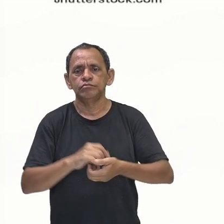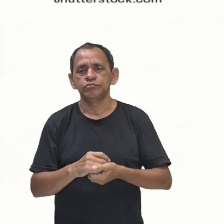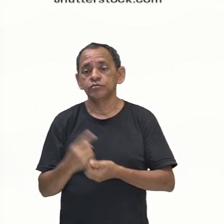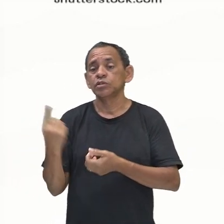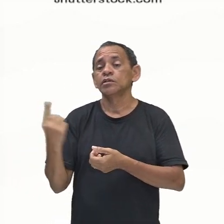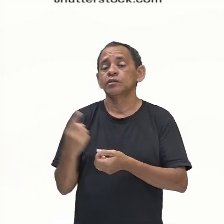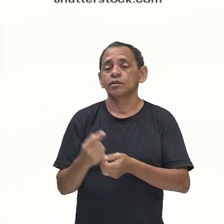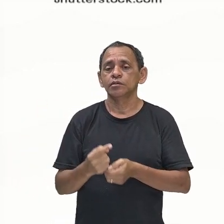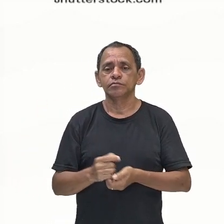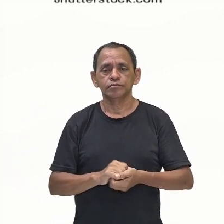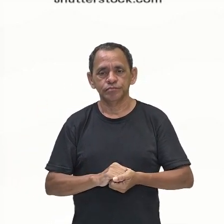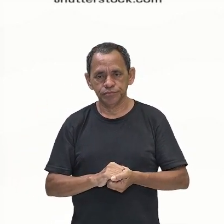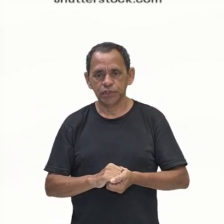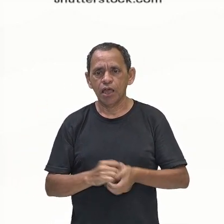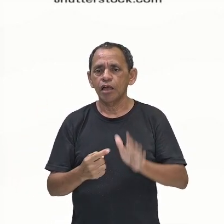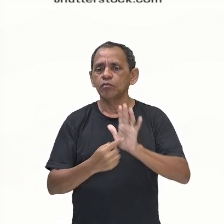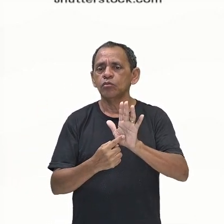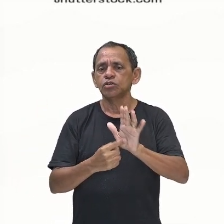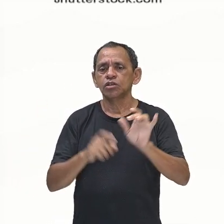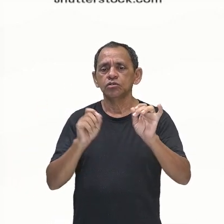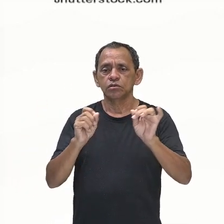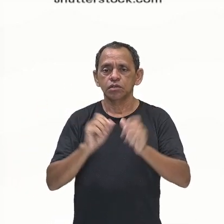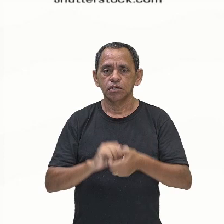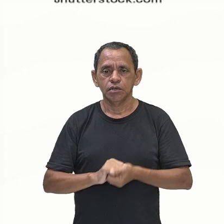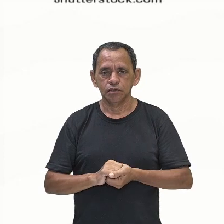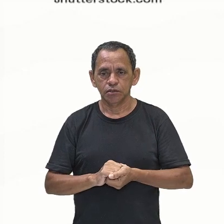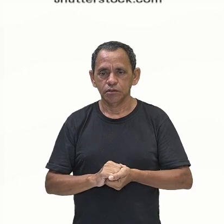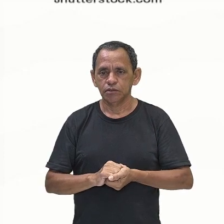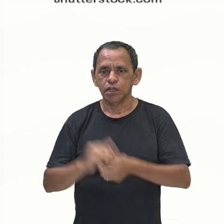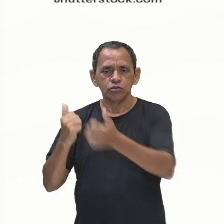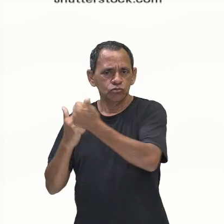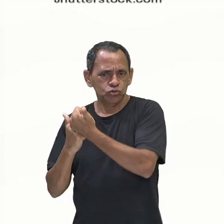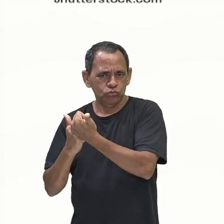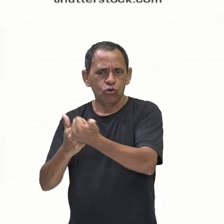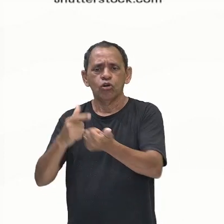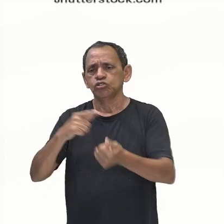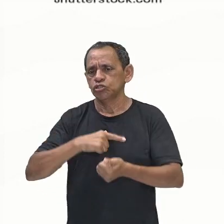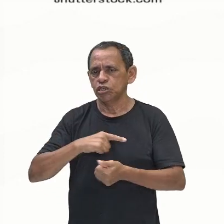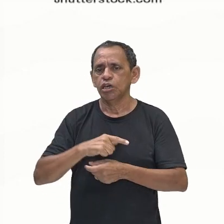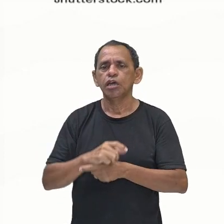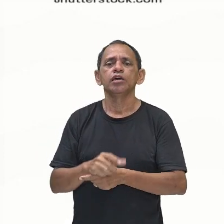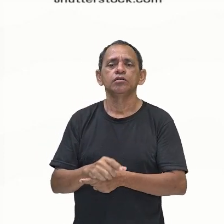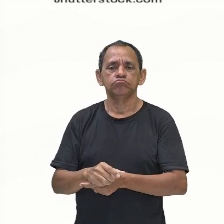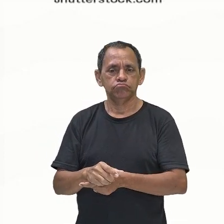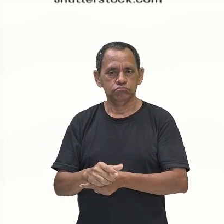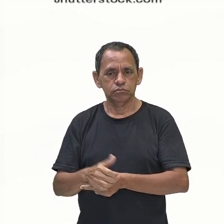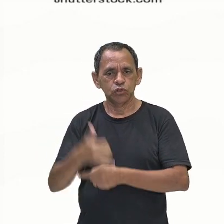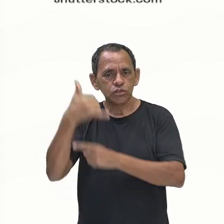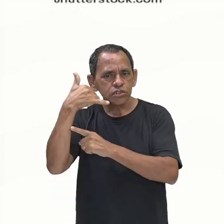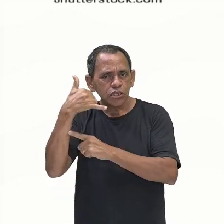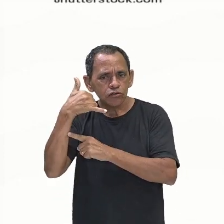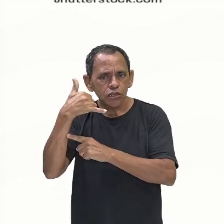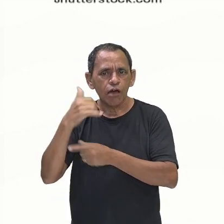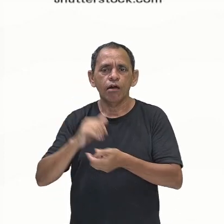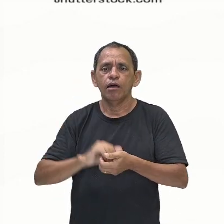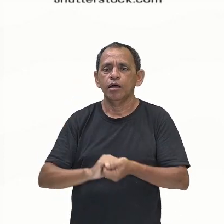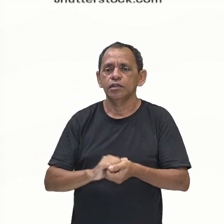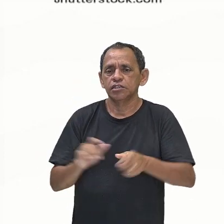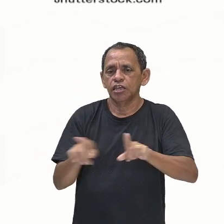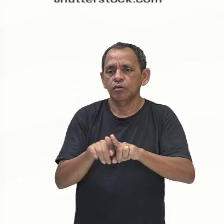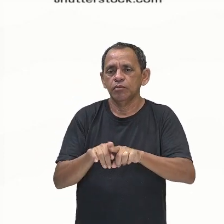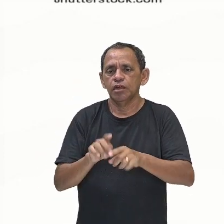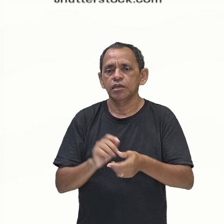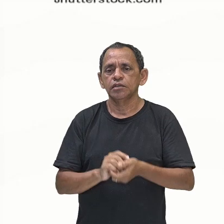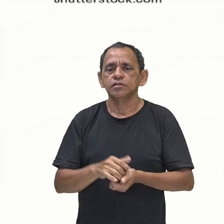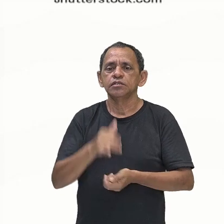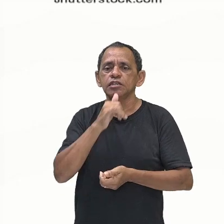num suporte. E aí a gente sempre faz uso aí de Uber, Uber Moto e o famoso